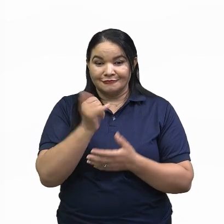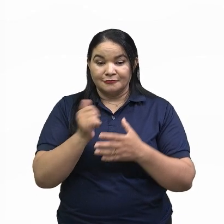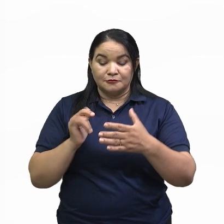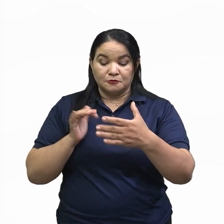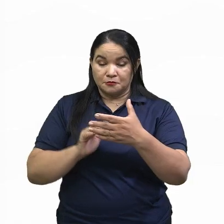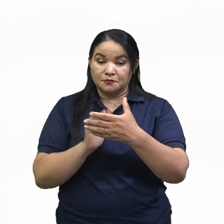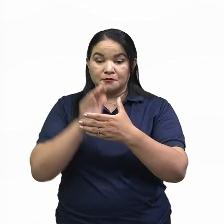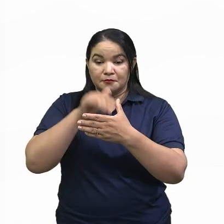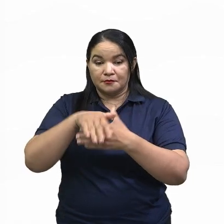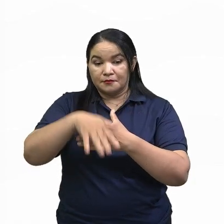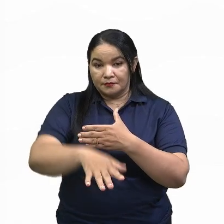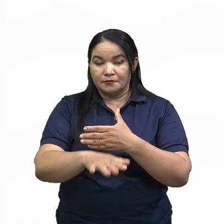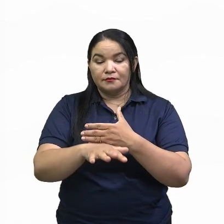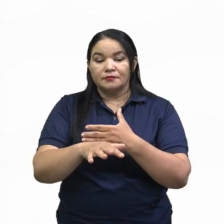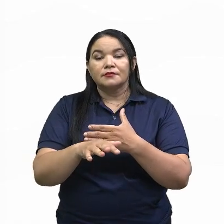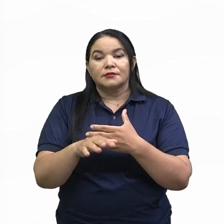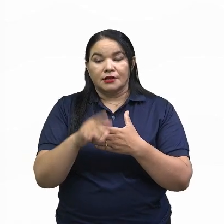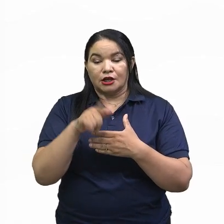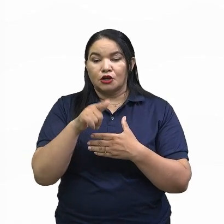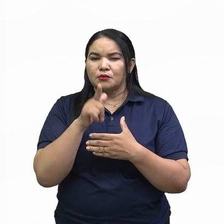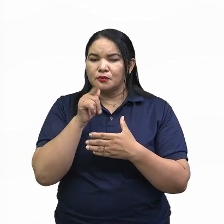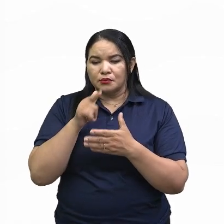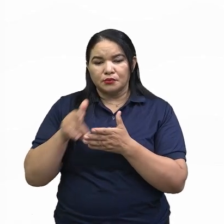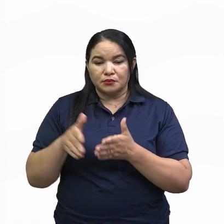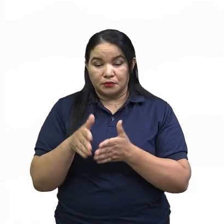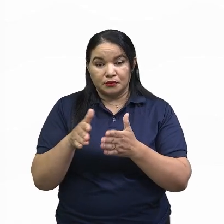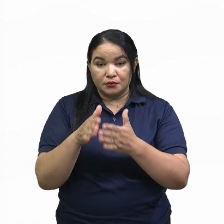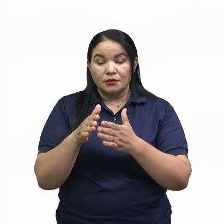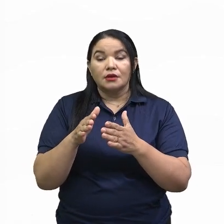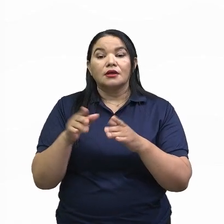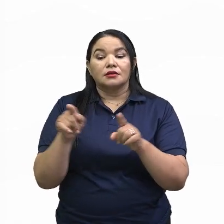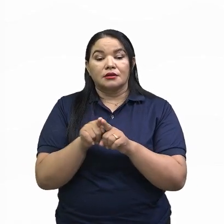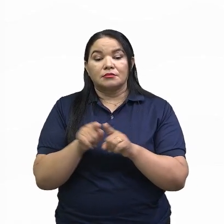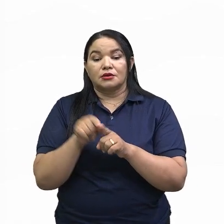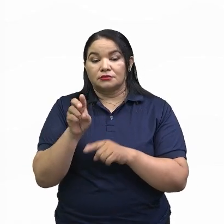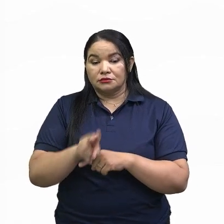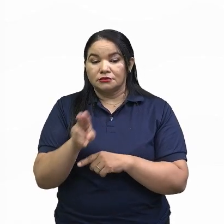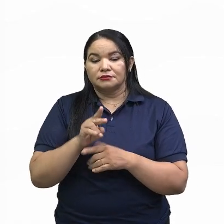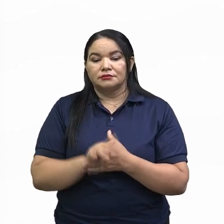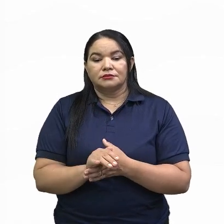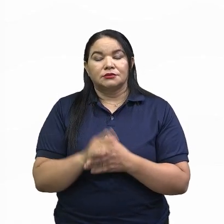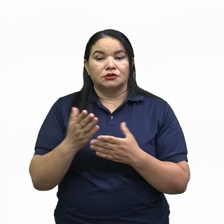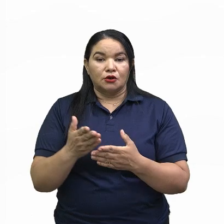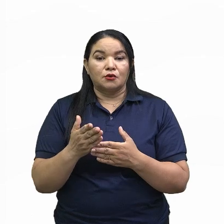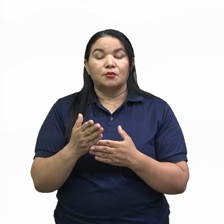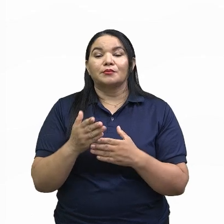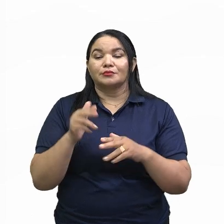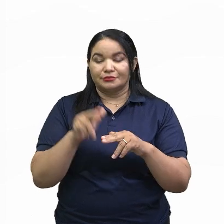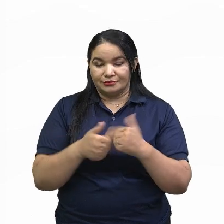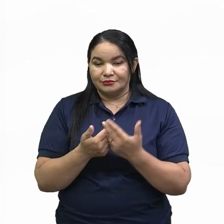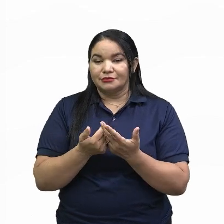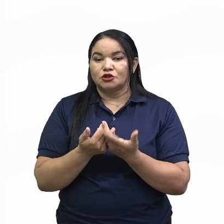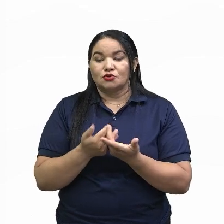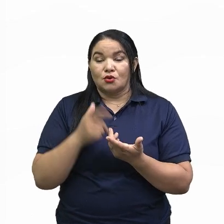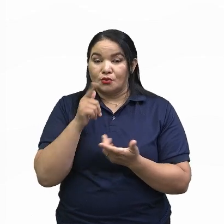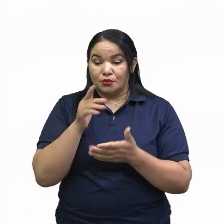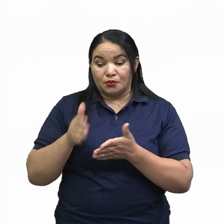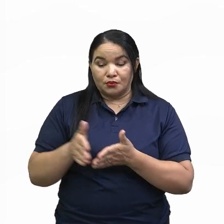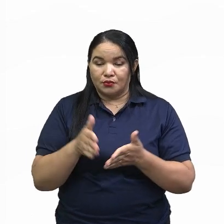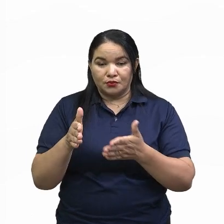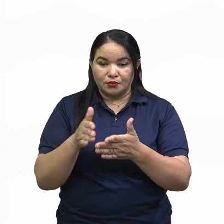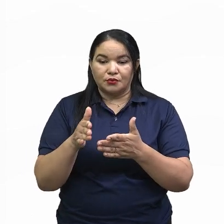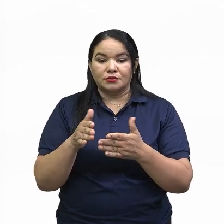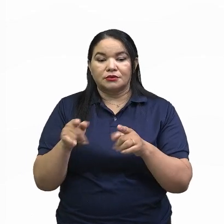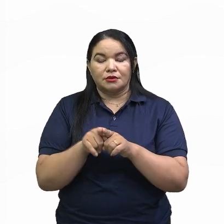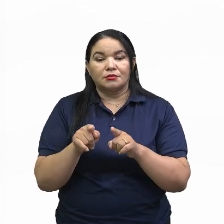né, produzida em usinas hidrelétricas. É a eletricidade gerada pela força das águas, o processo de transformação